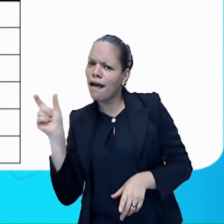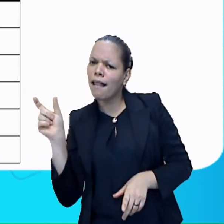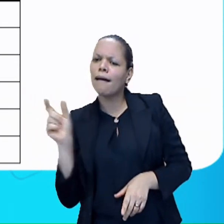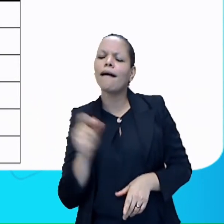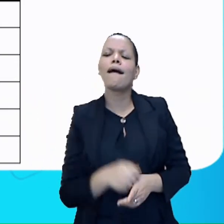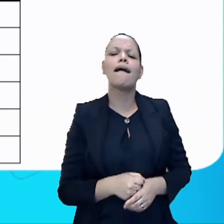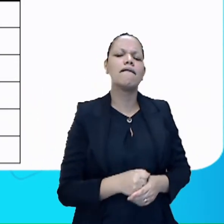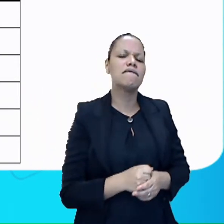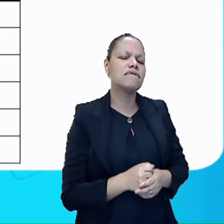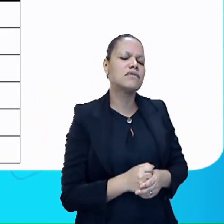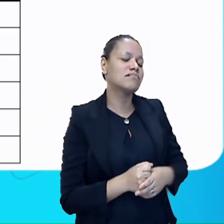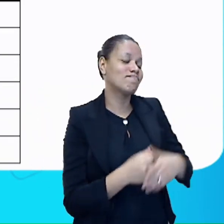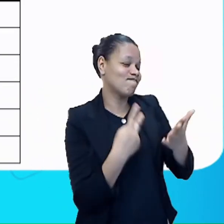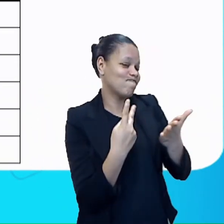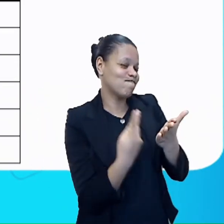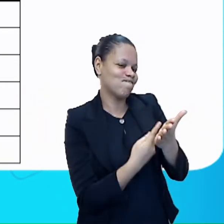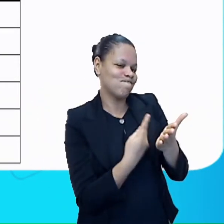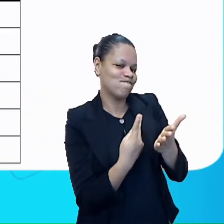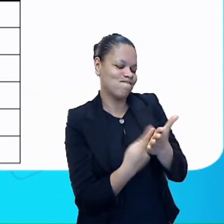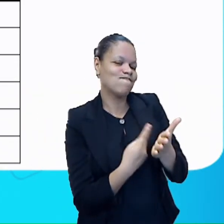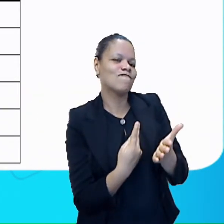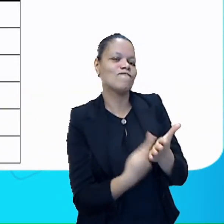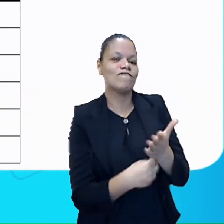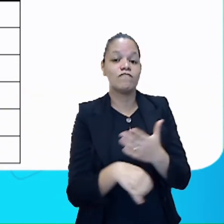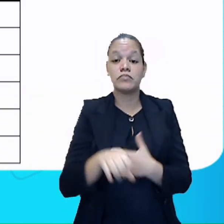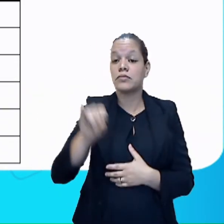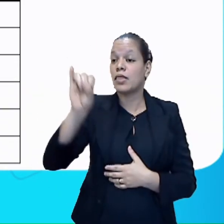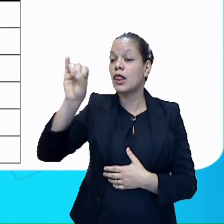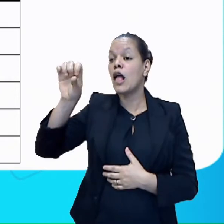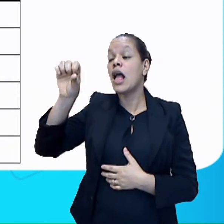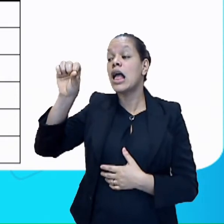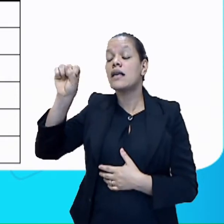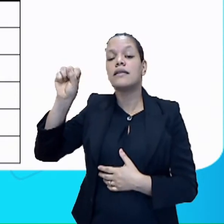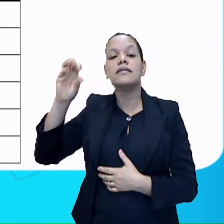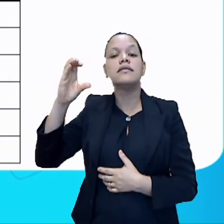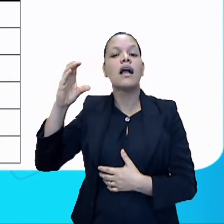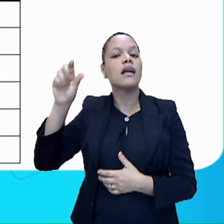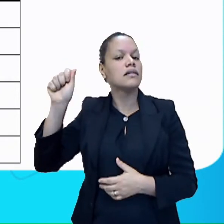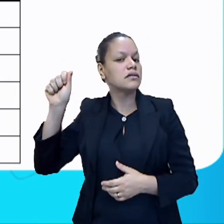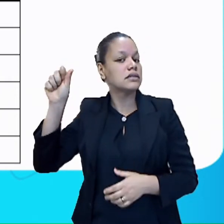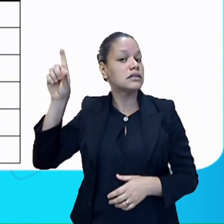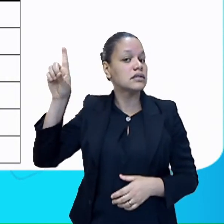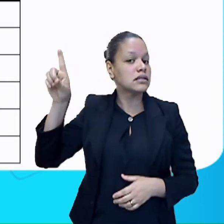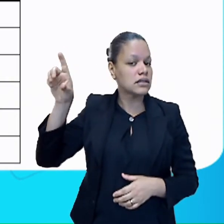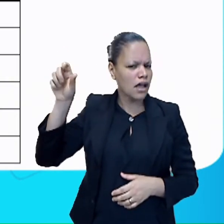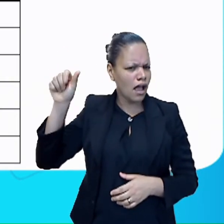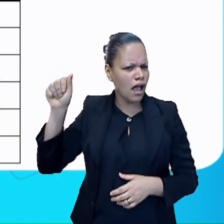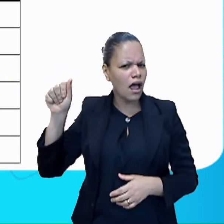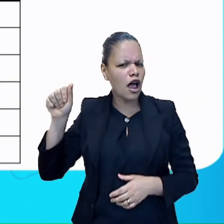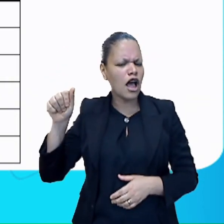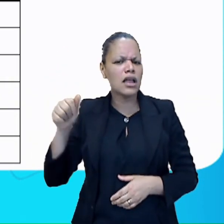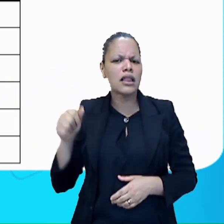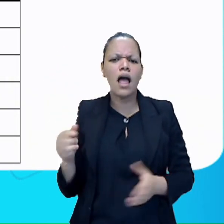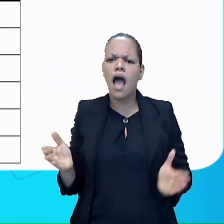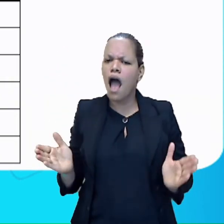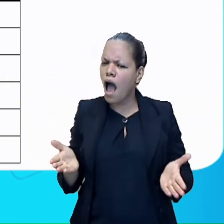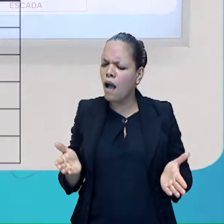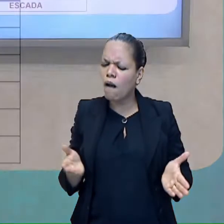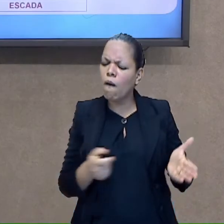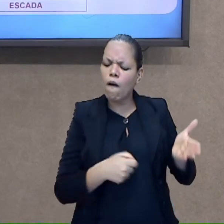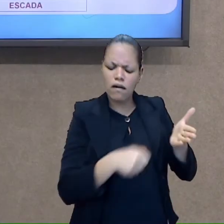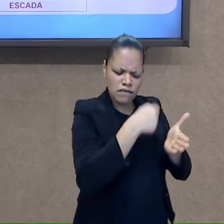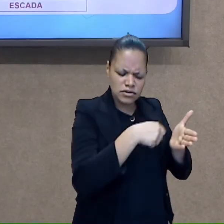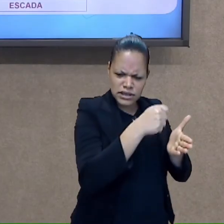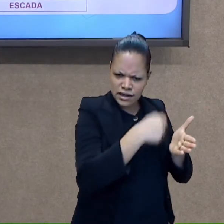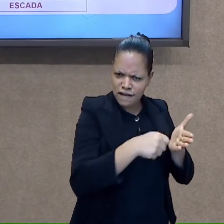lá de estrela e estava. Também começa com a vogal E, porque a gente fala escada,